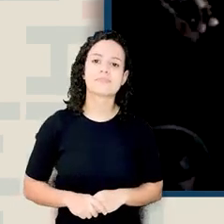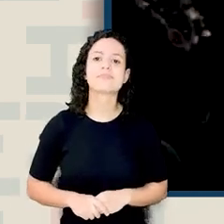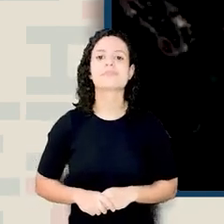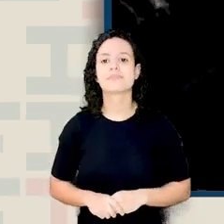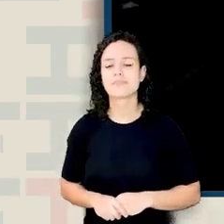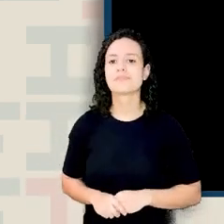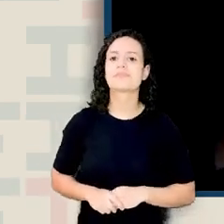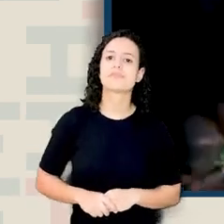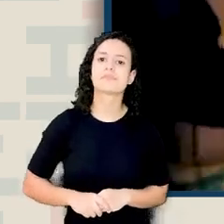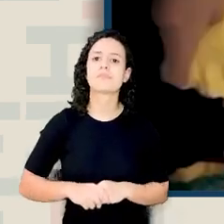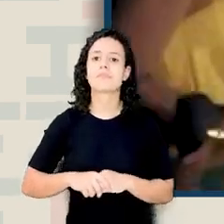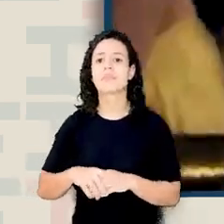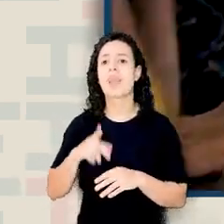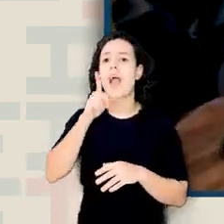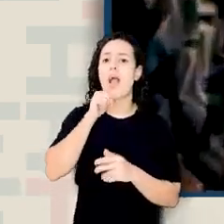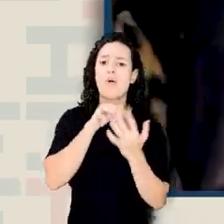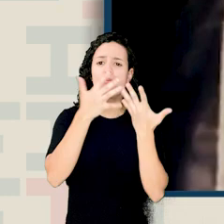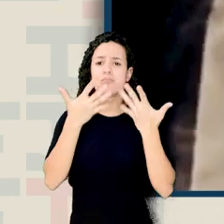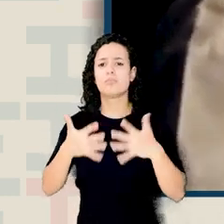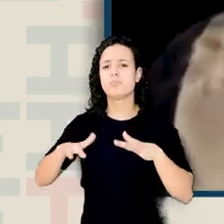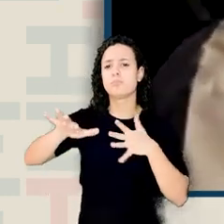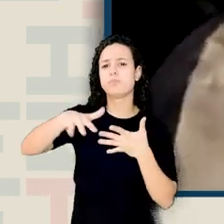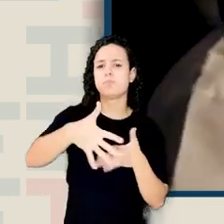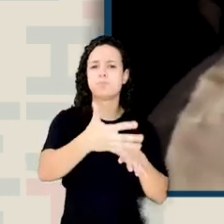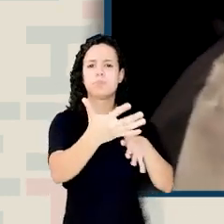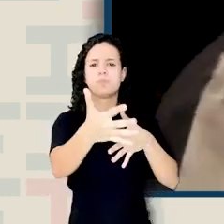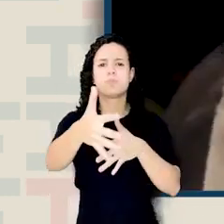O mar se deitou na areia,